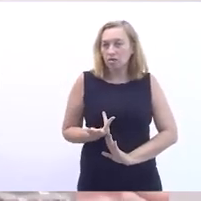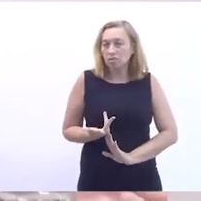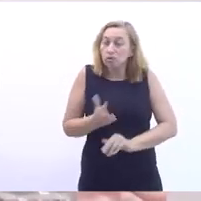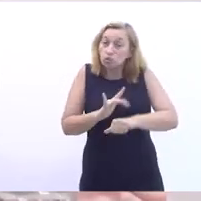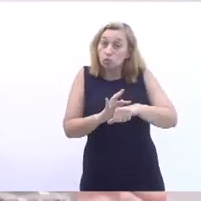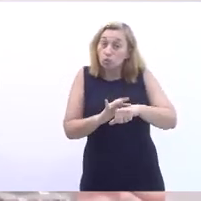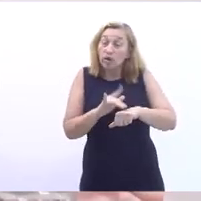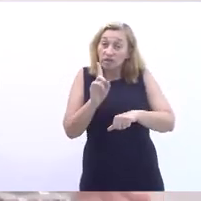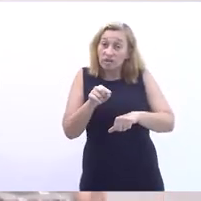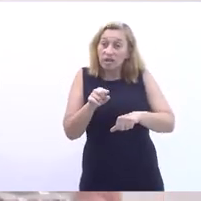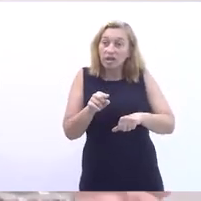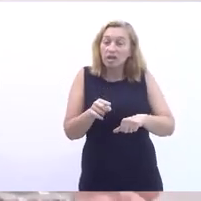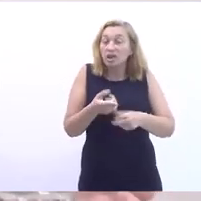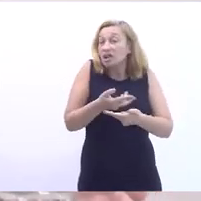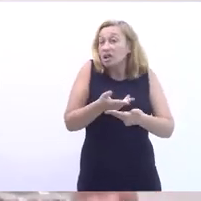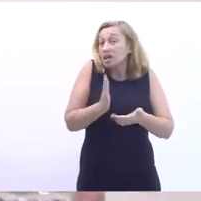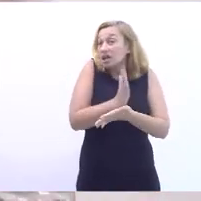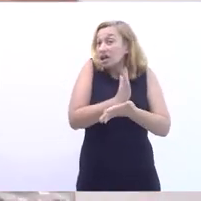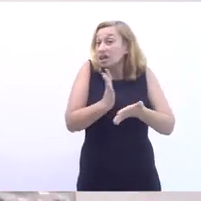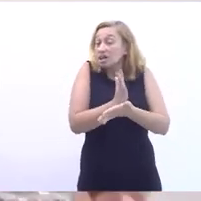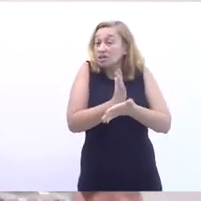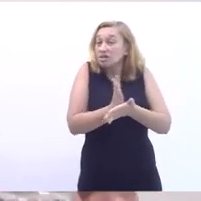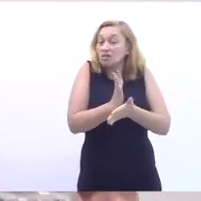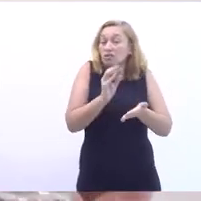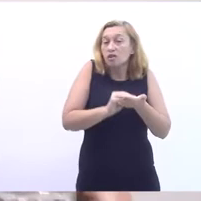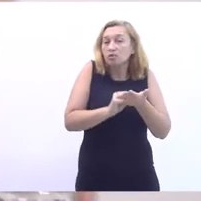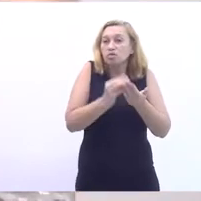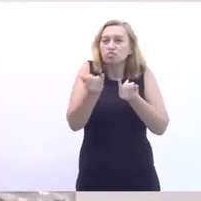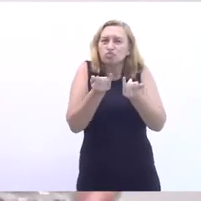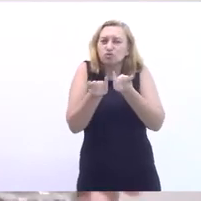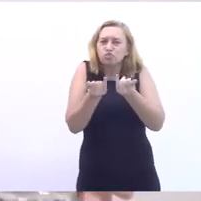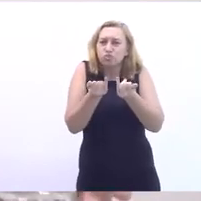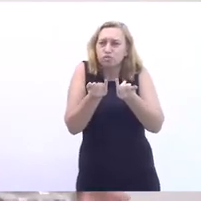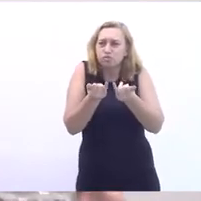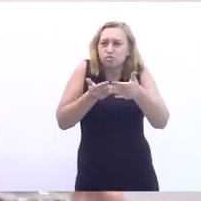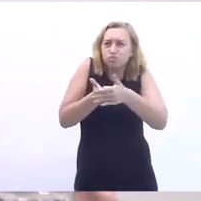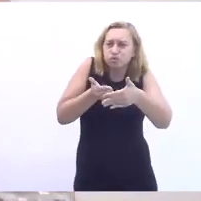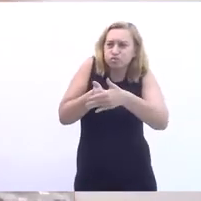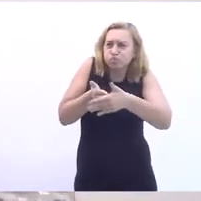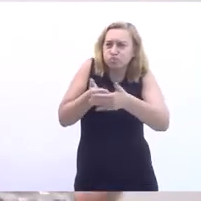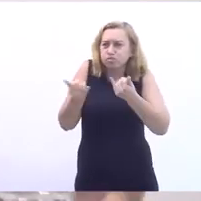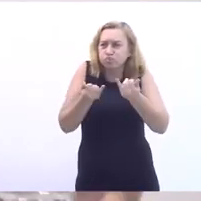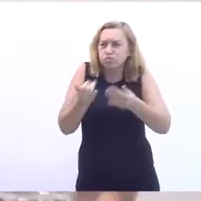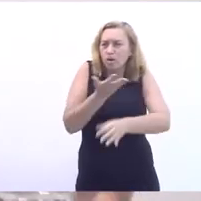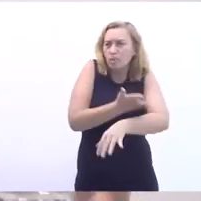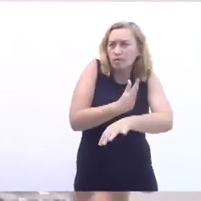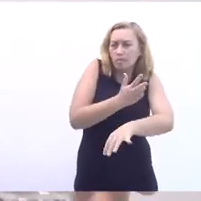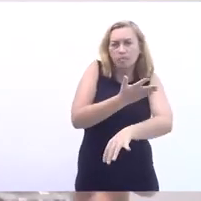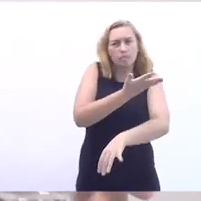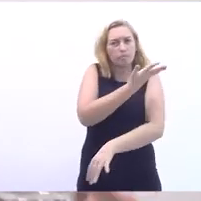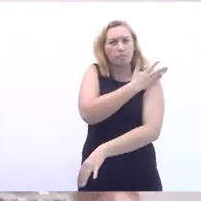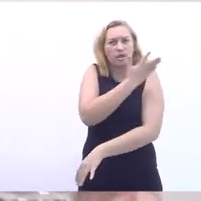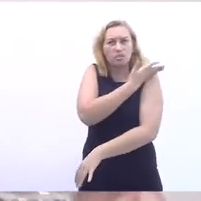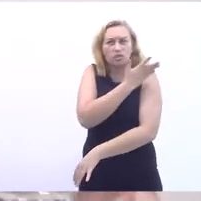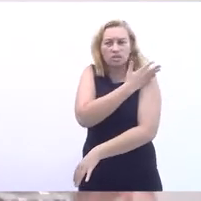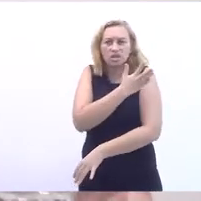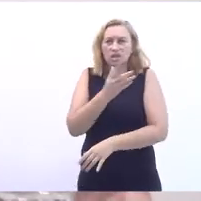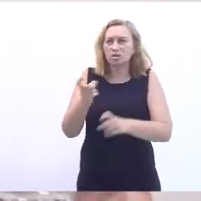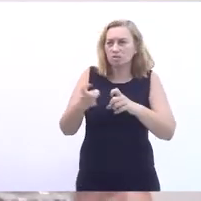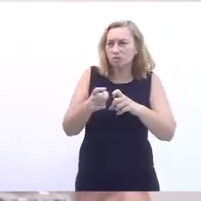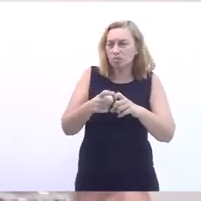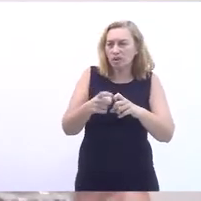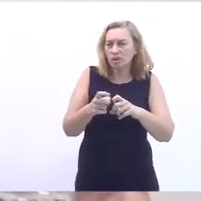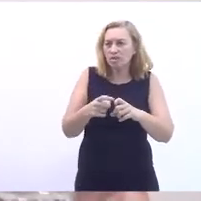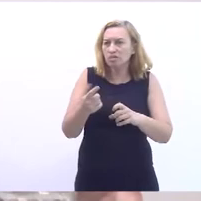condição médica e que muitas vezes por desinformação por preconceito até da classe médica não tem